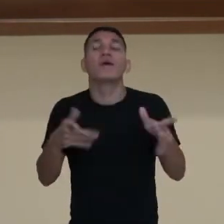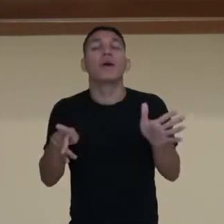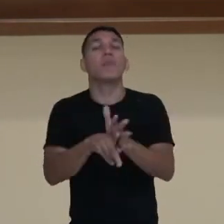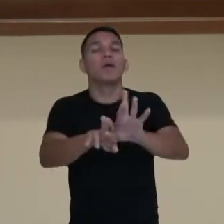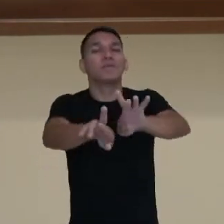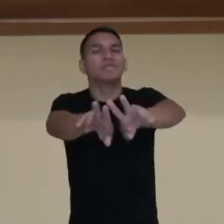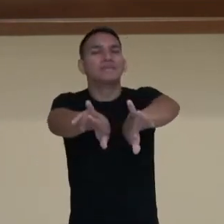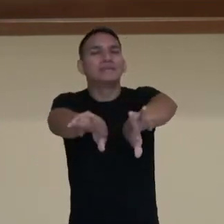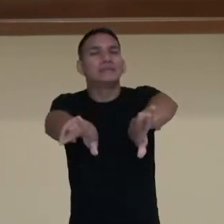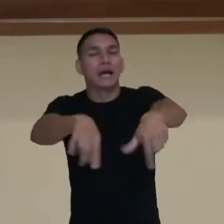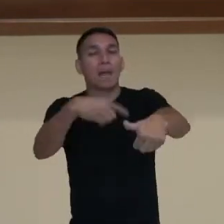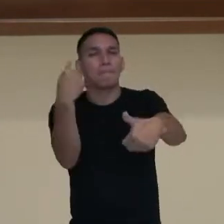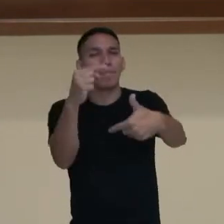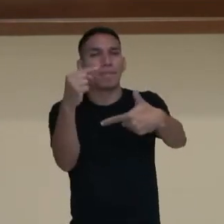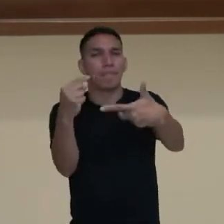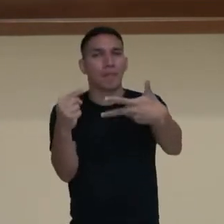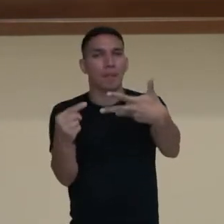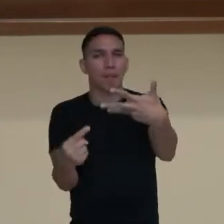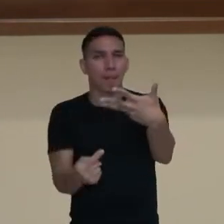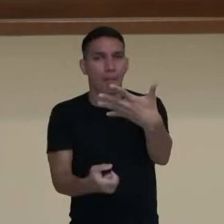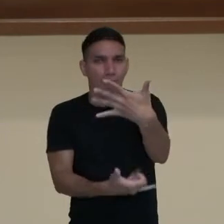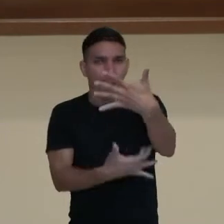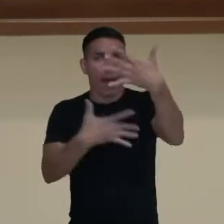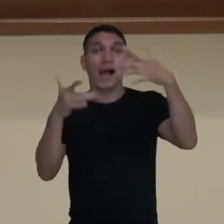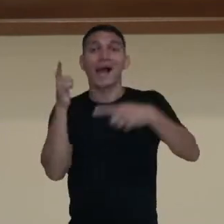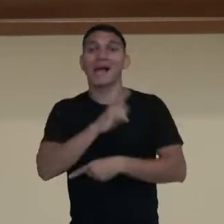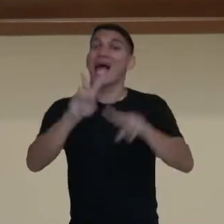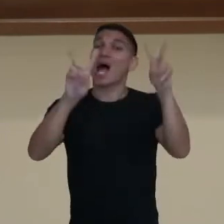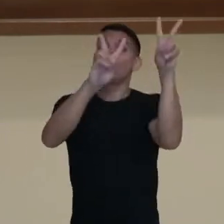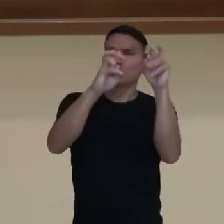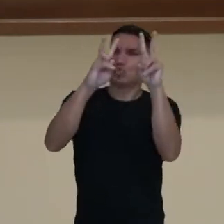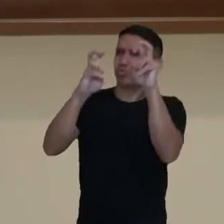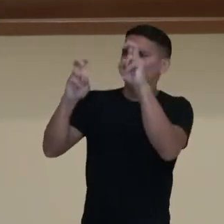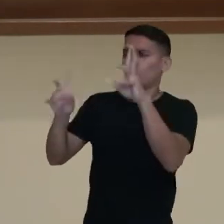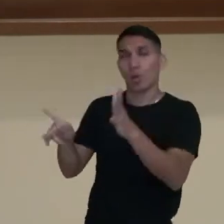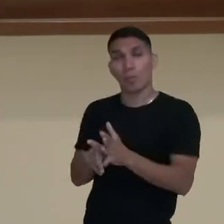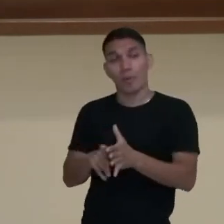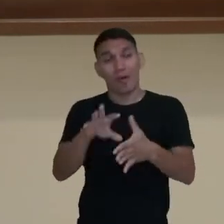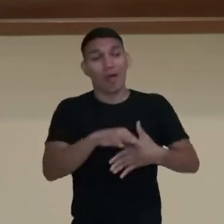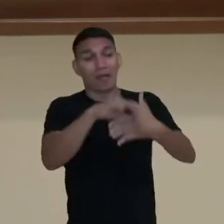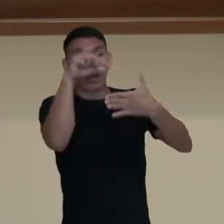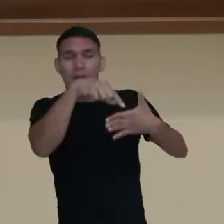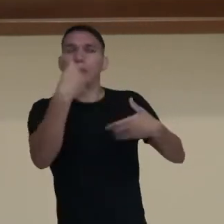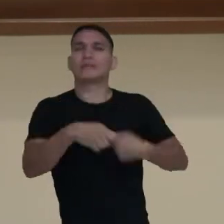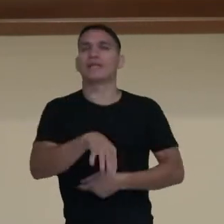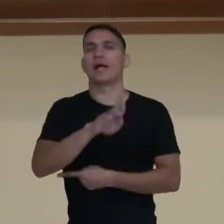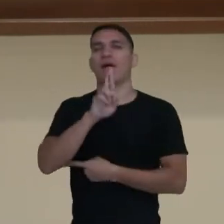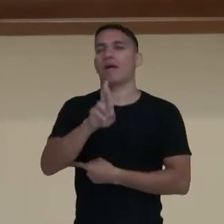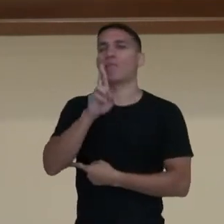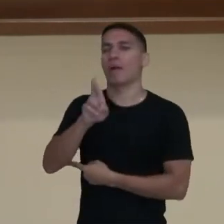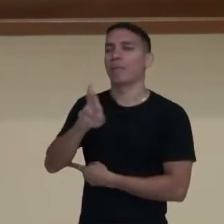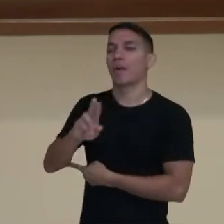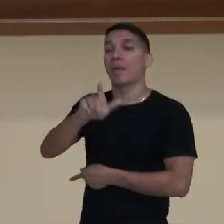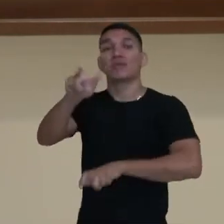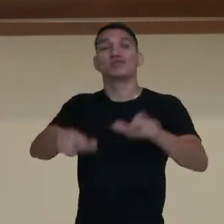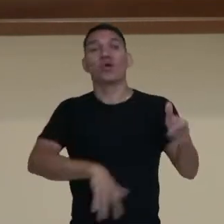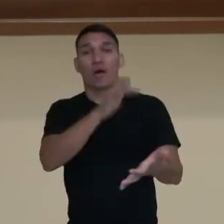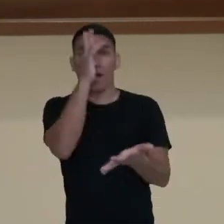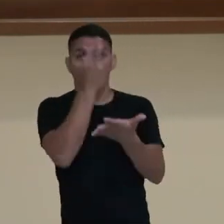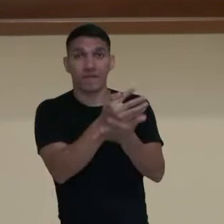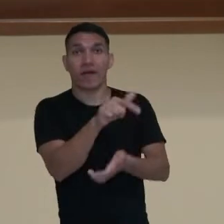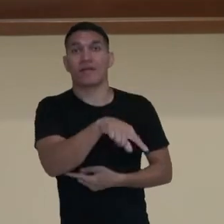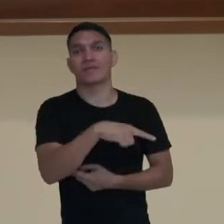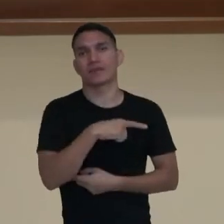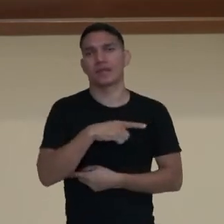São todas questões que um religioso, que um sacerdote tem que responder às pessoas que têm aquela fé. Essas questões